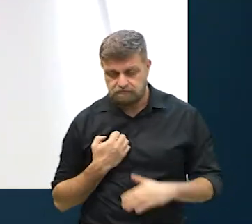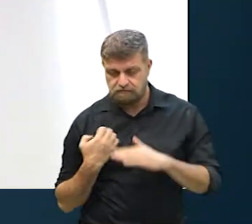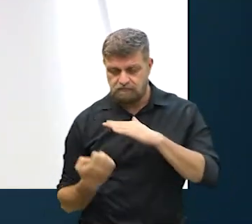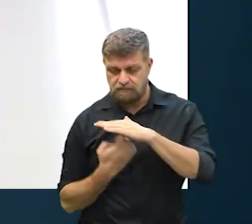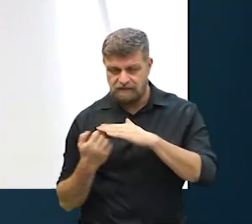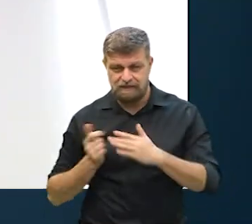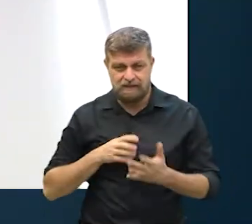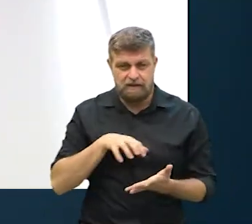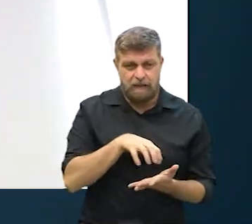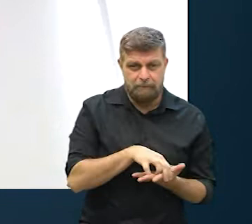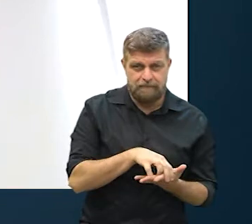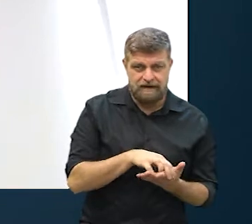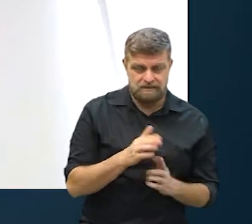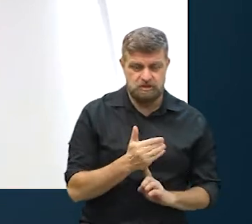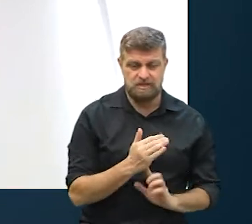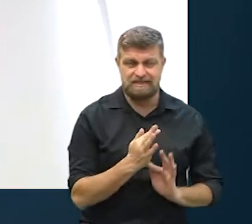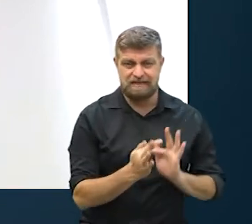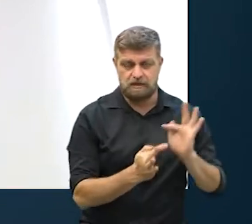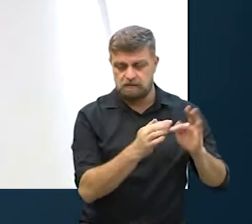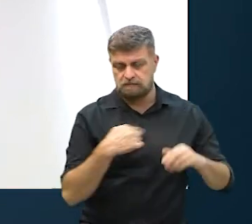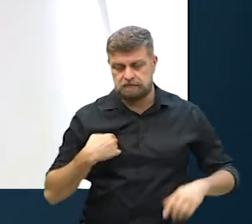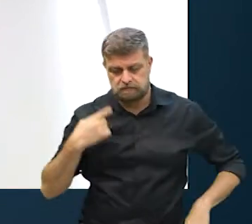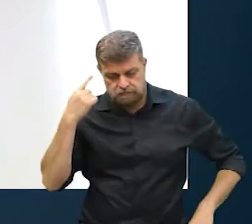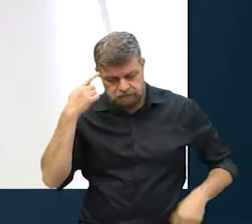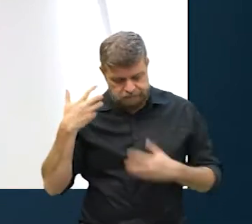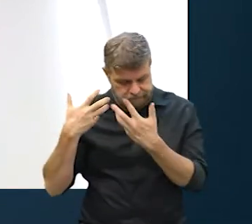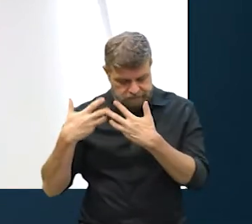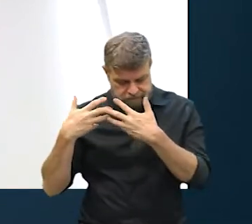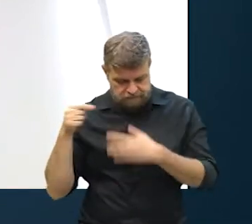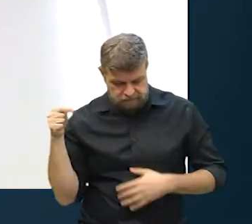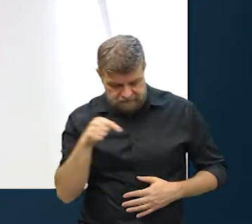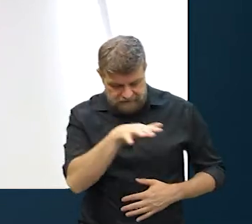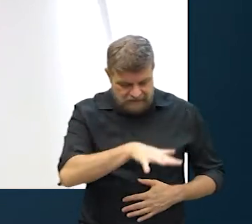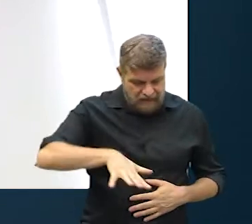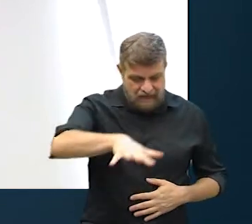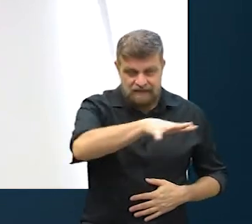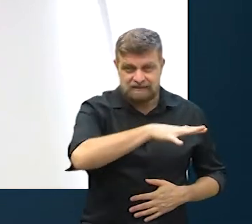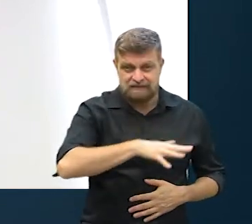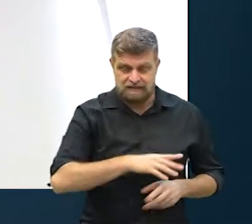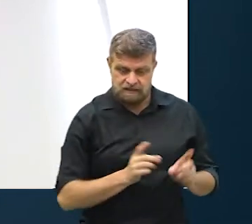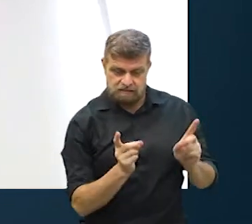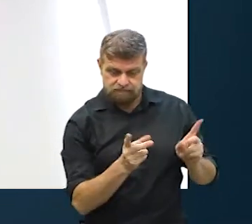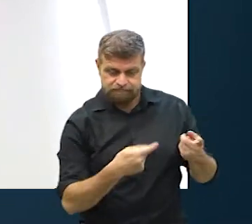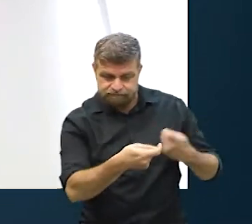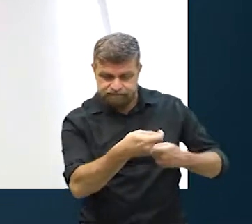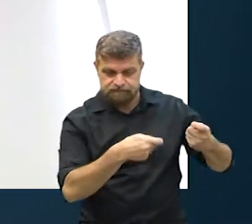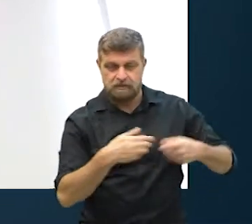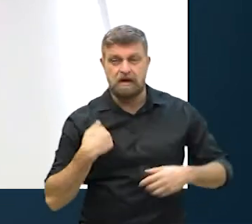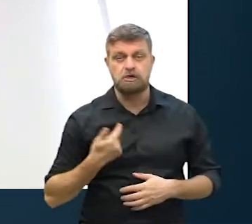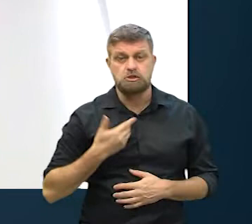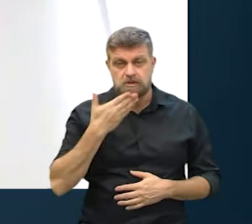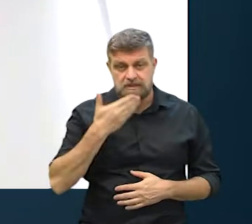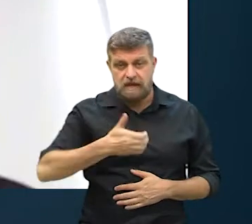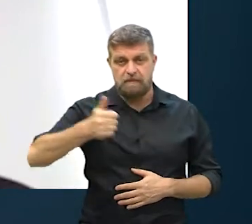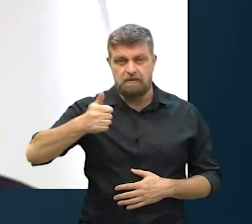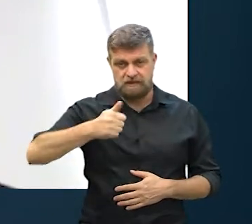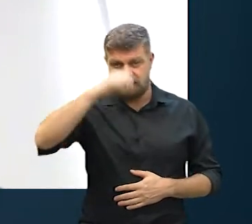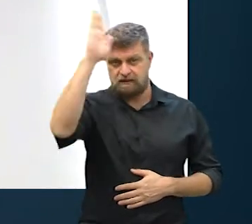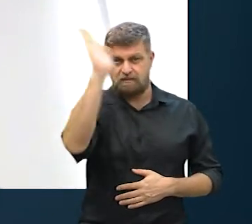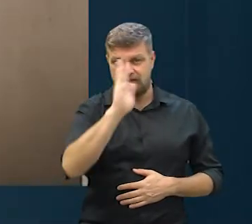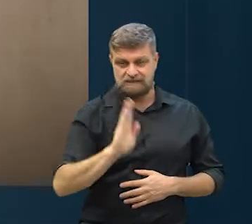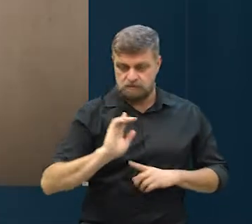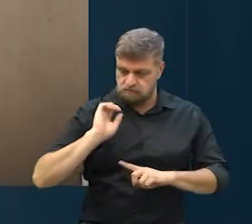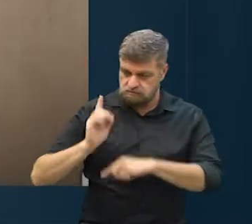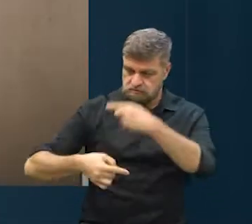base tecnológica. Vamos criar alguma coisa para a gente melhorar esse mercado, que a gente vai conseguir impactar no Brasil